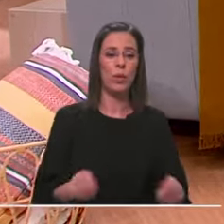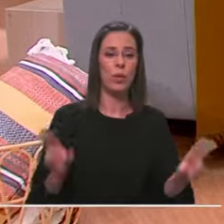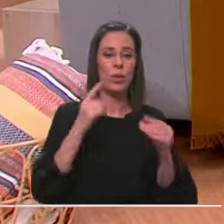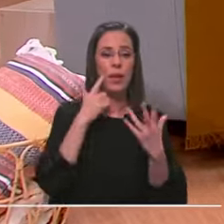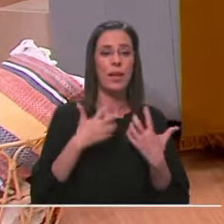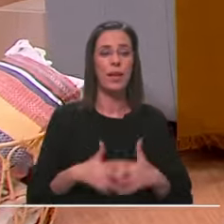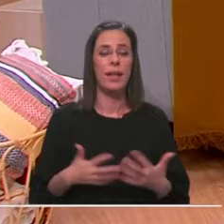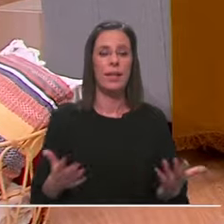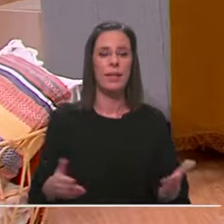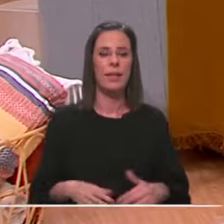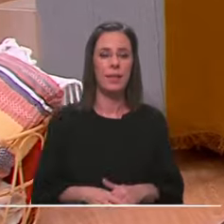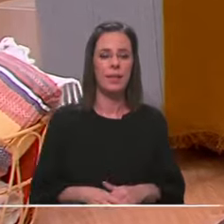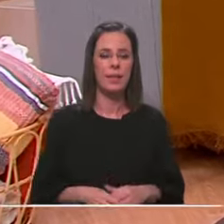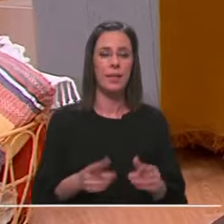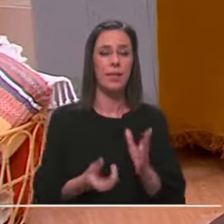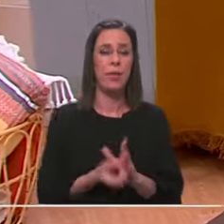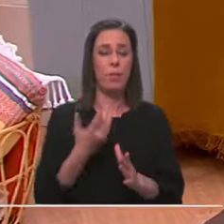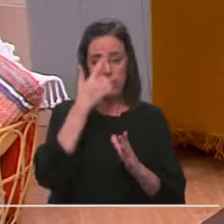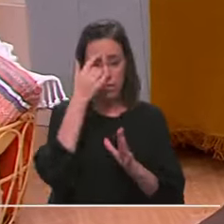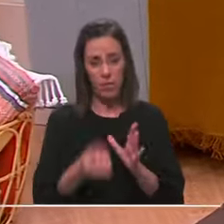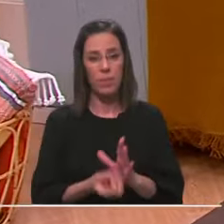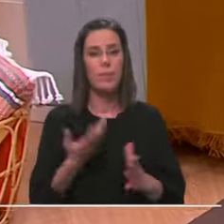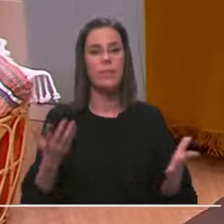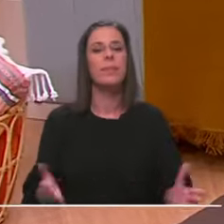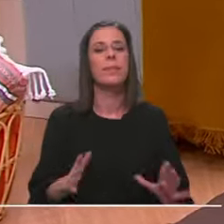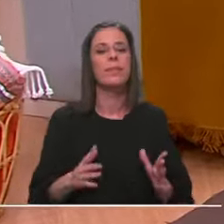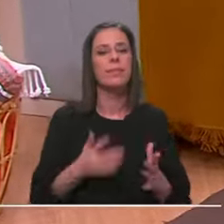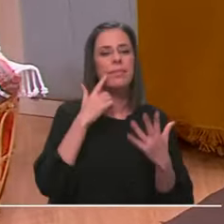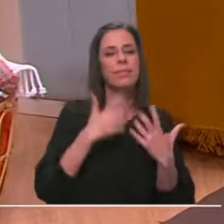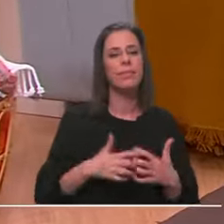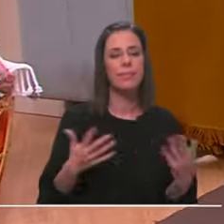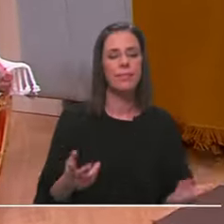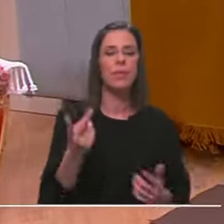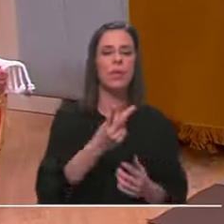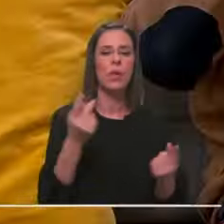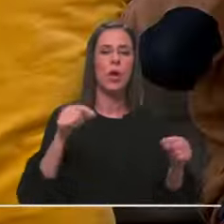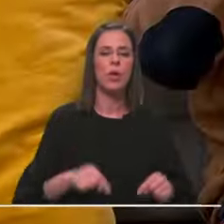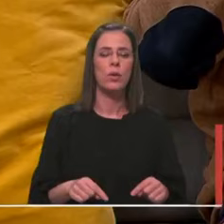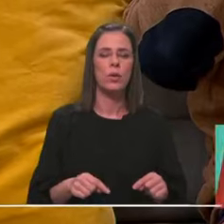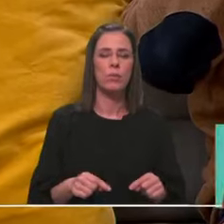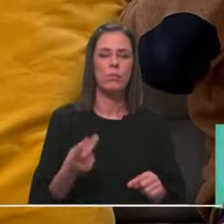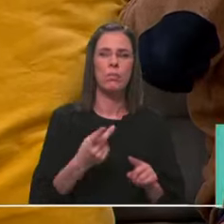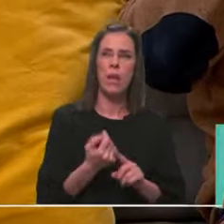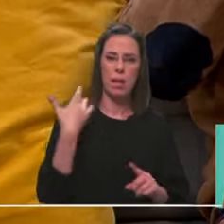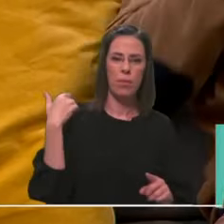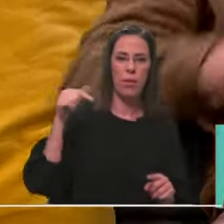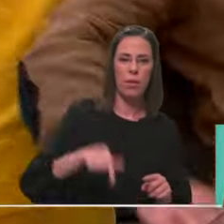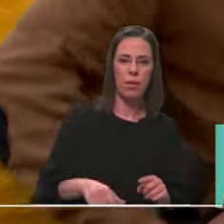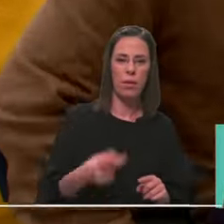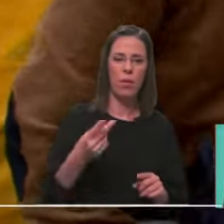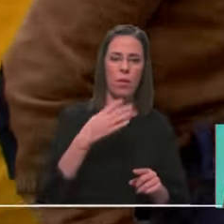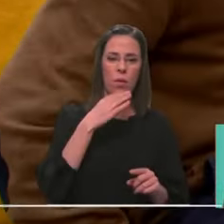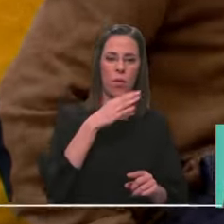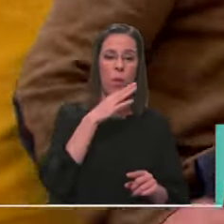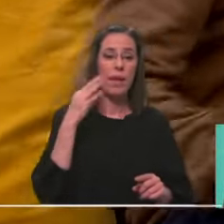dúvida alguma assim uma foi uma surpresa Sem dúvida porque vocês tiveram cá há há pouco tempo relativamente no